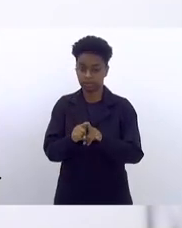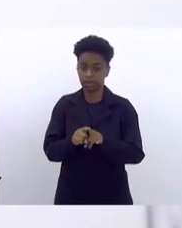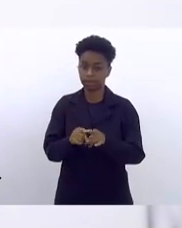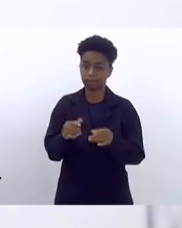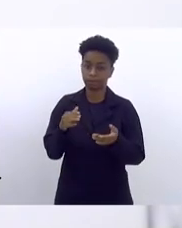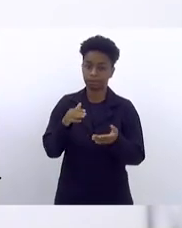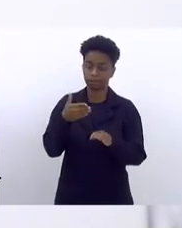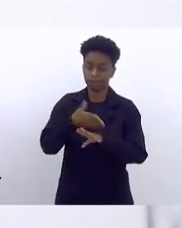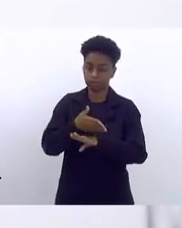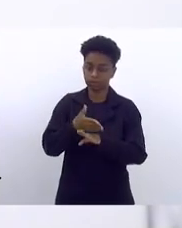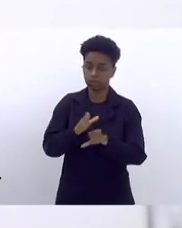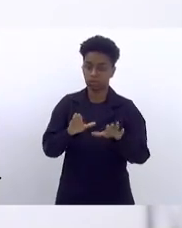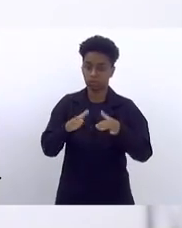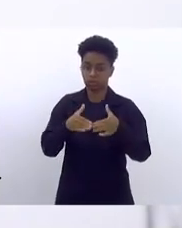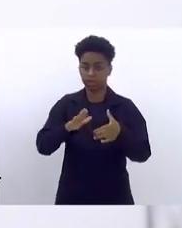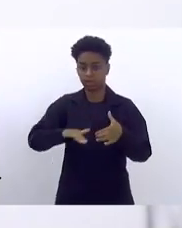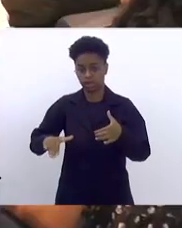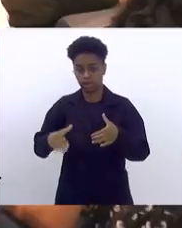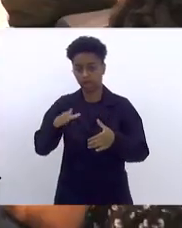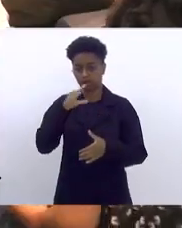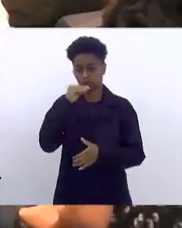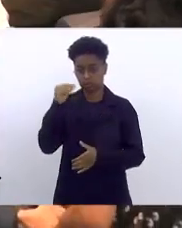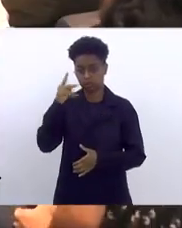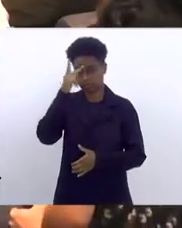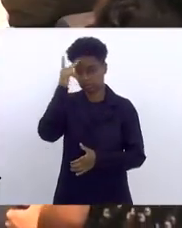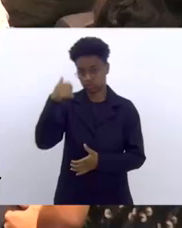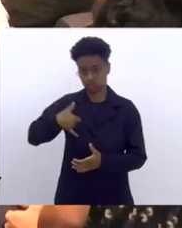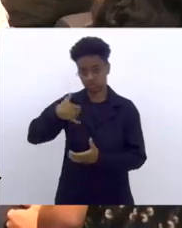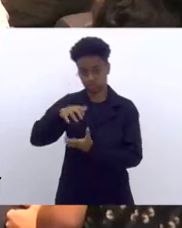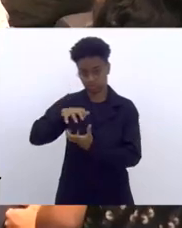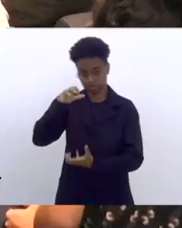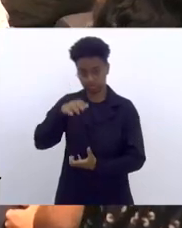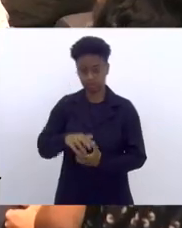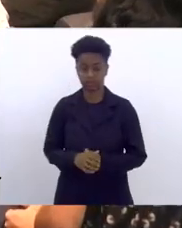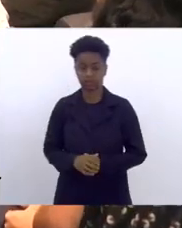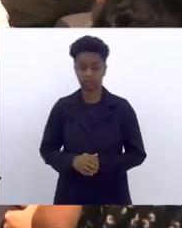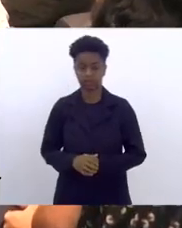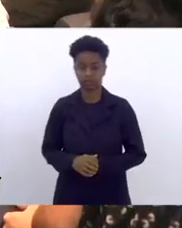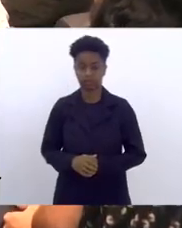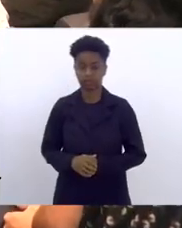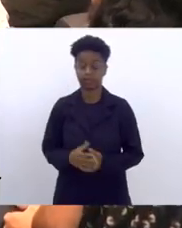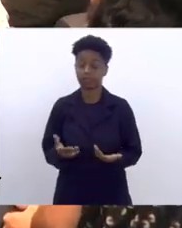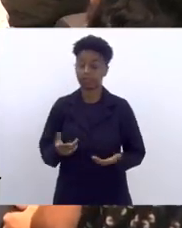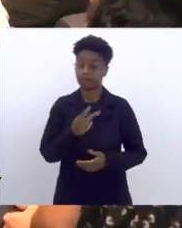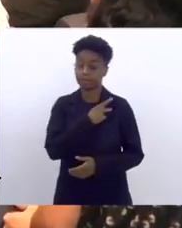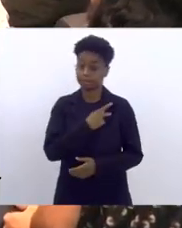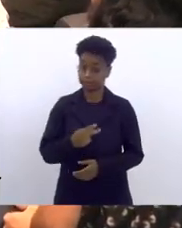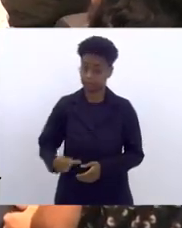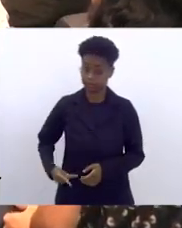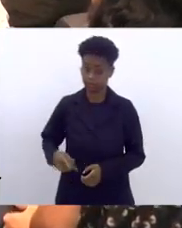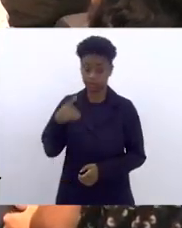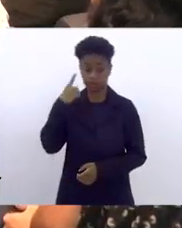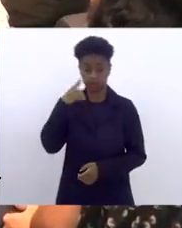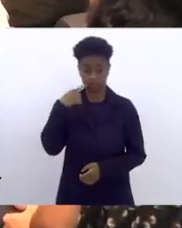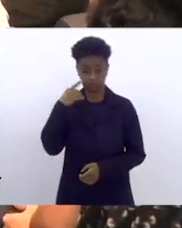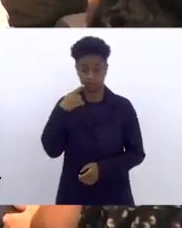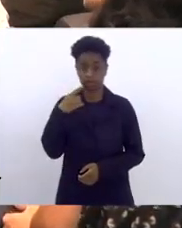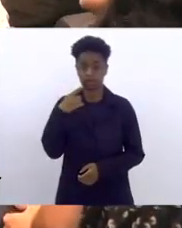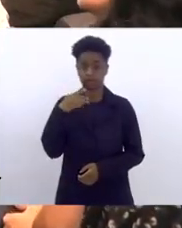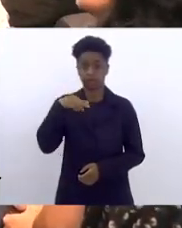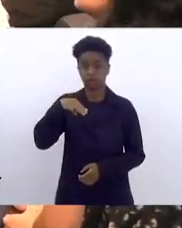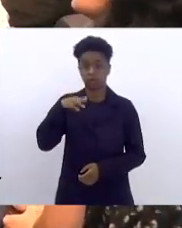adolescente pessoa idosa presidente deputado munir neto